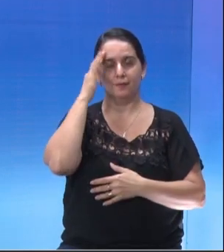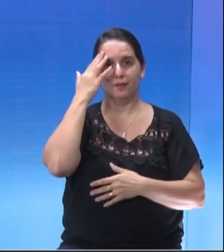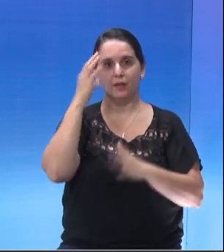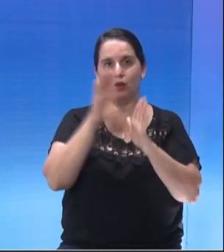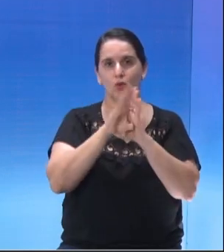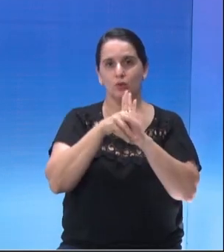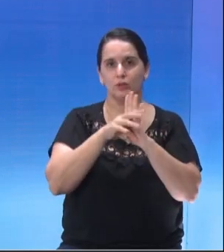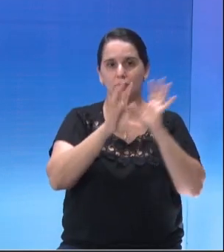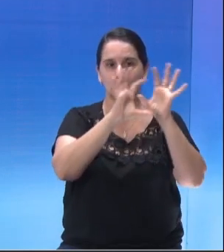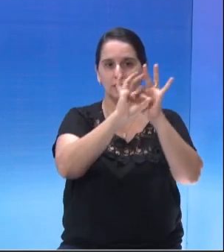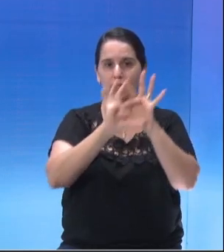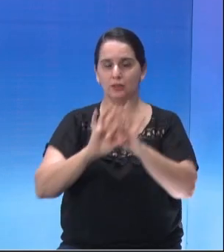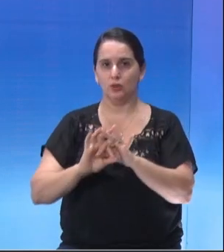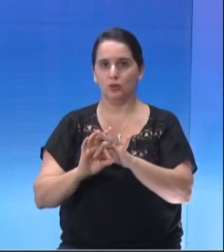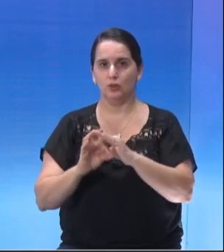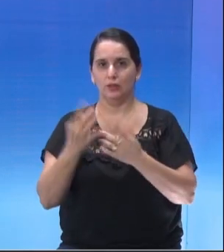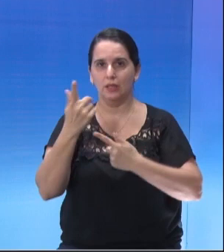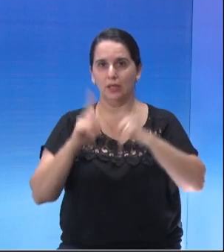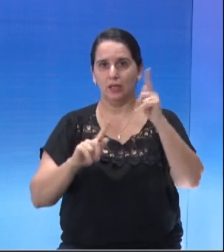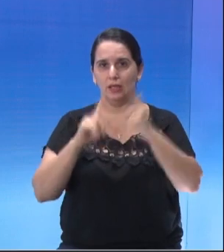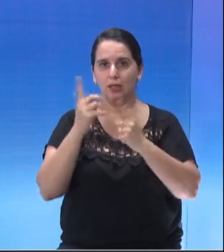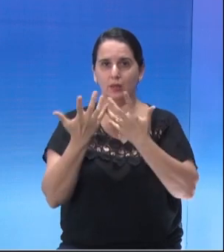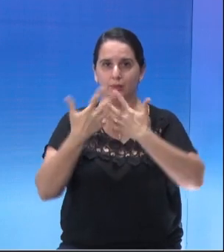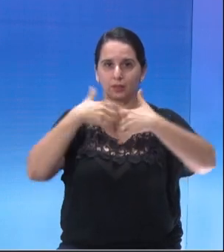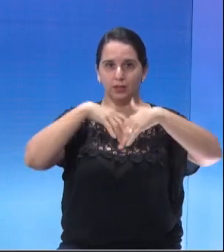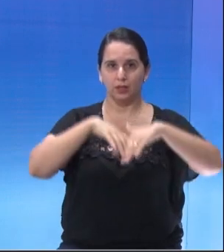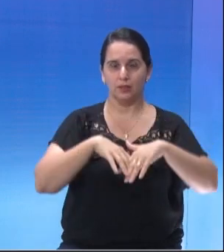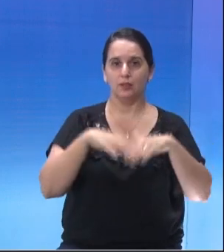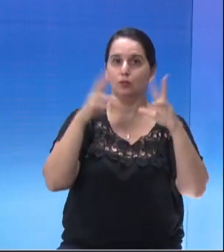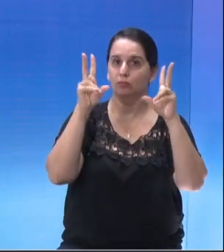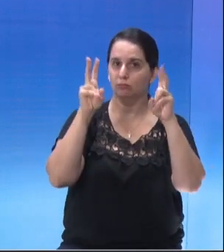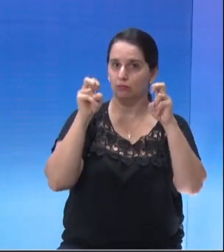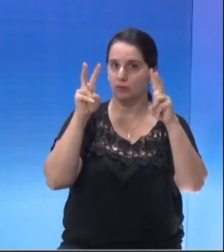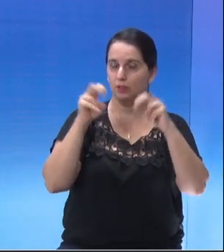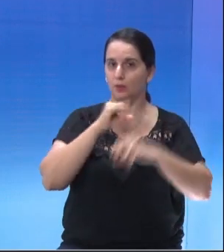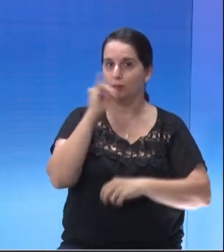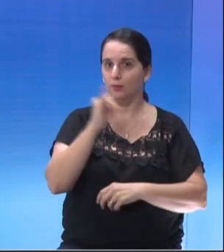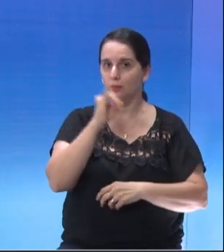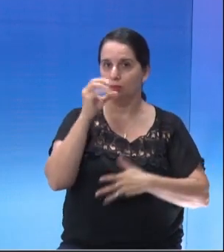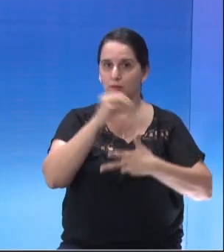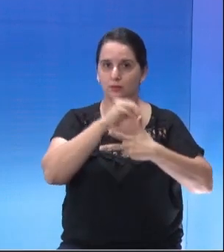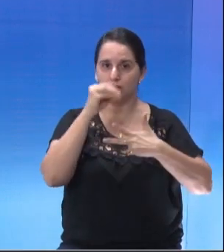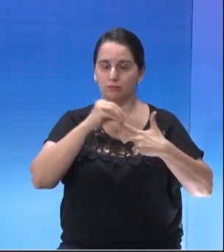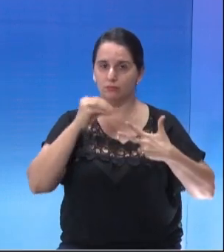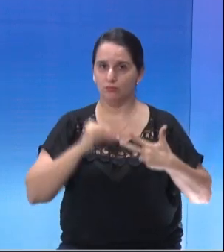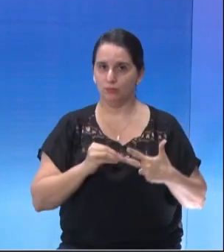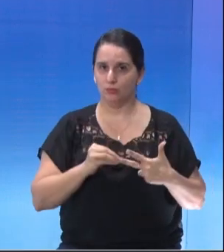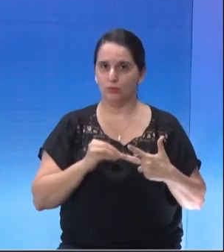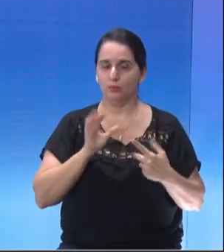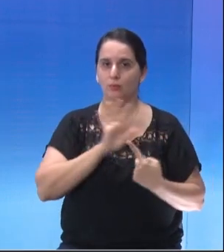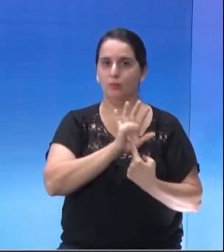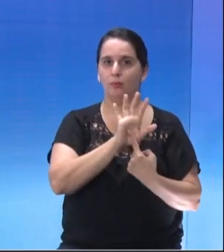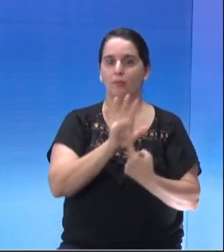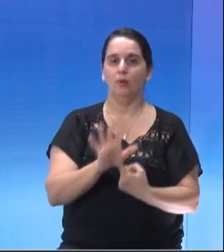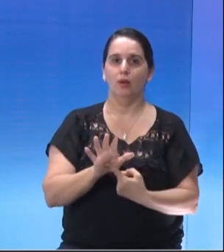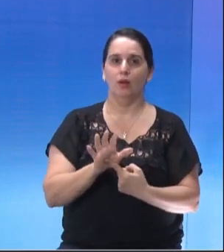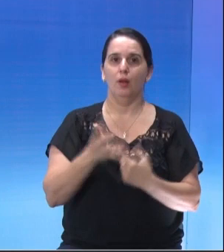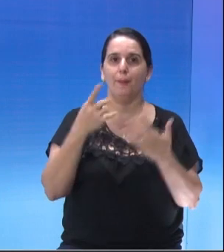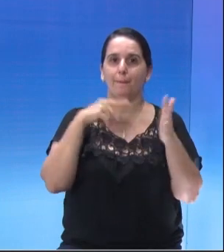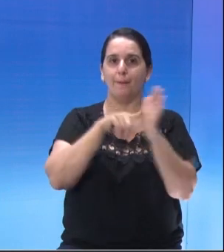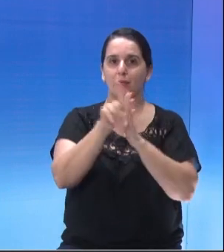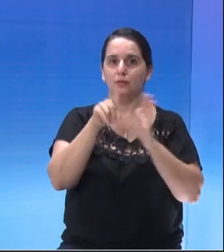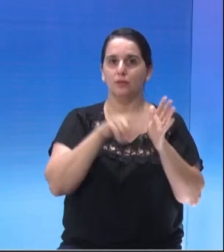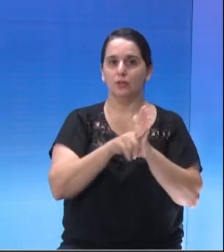de ligações químicas, interações, correto? Conteúdo-chave para o Enem também. Também vem